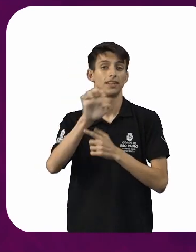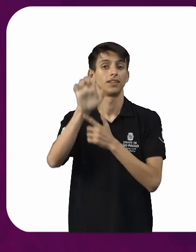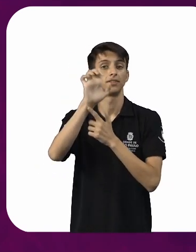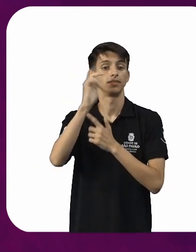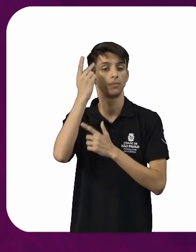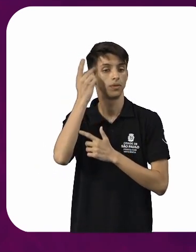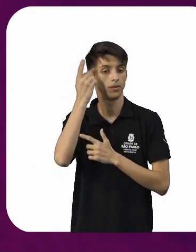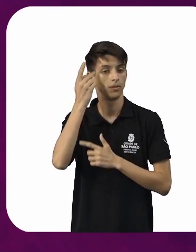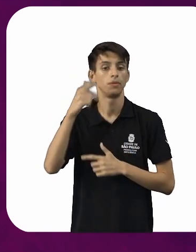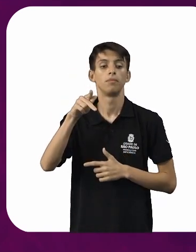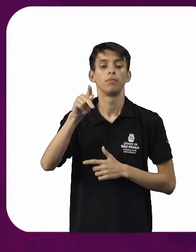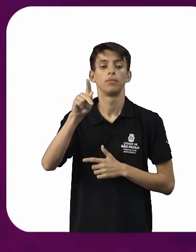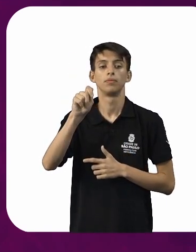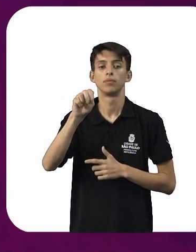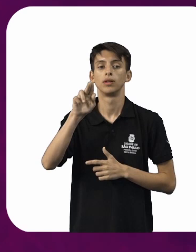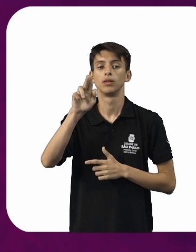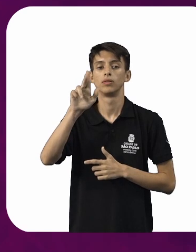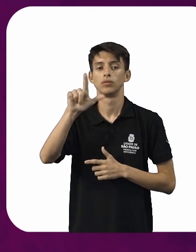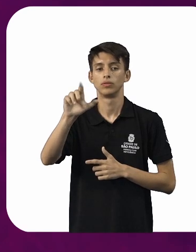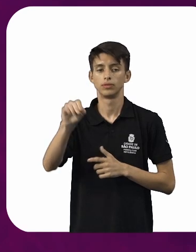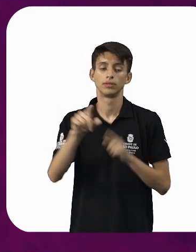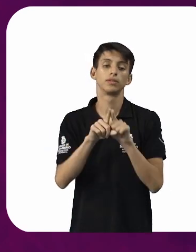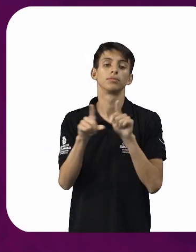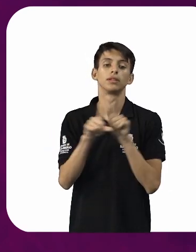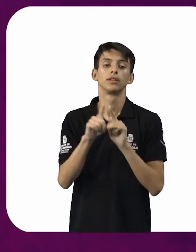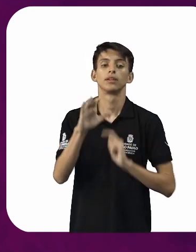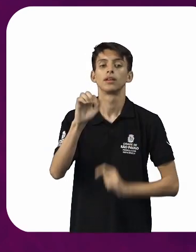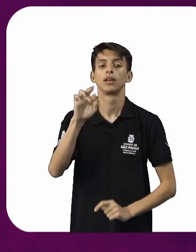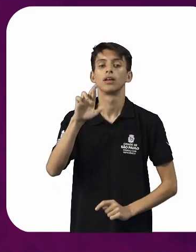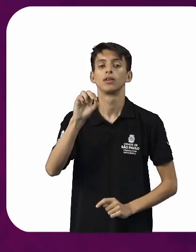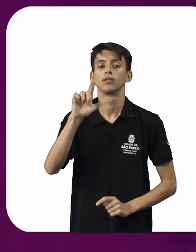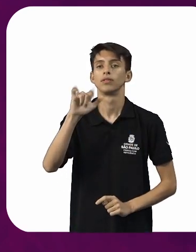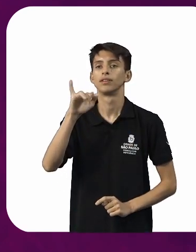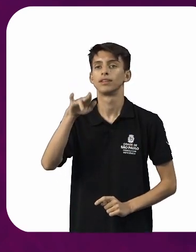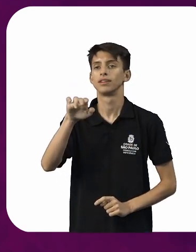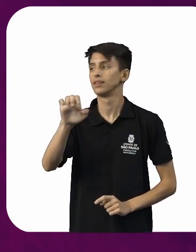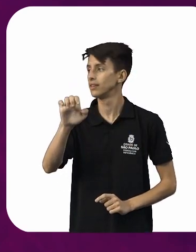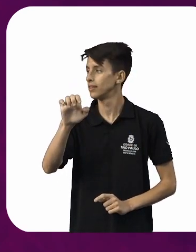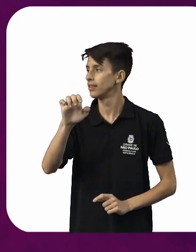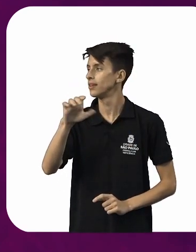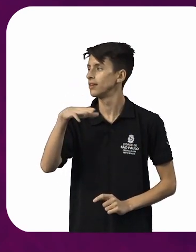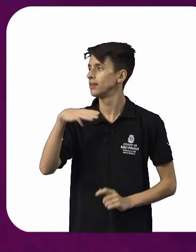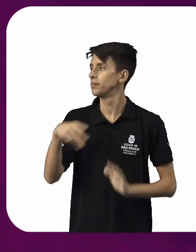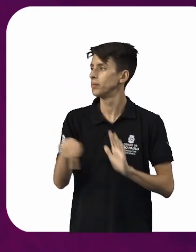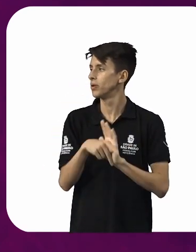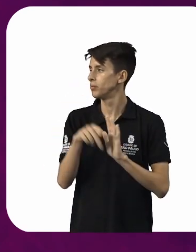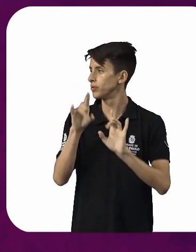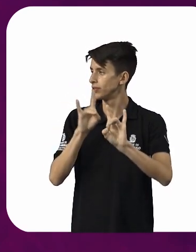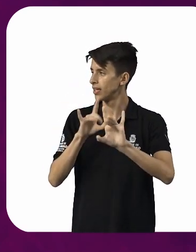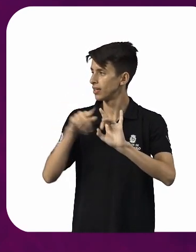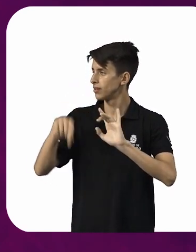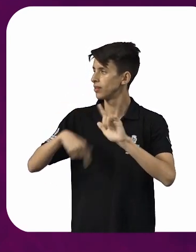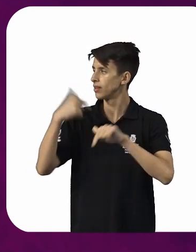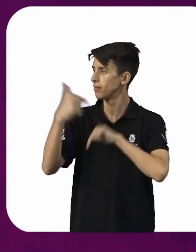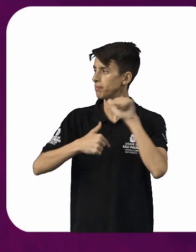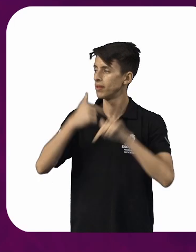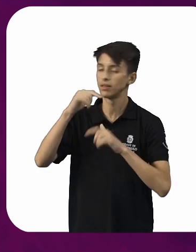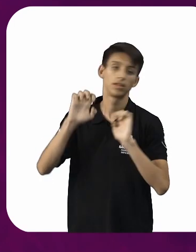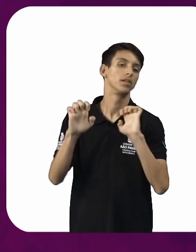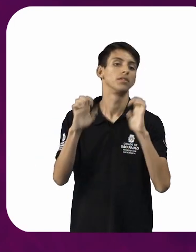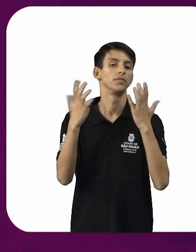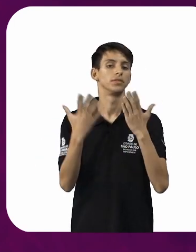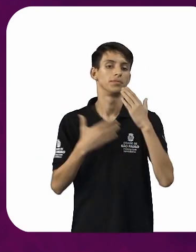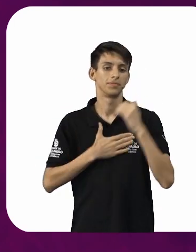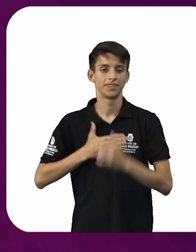doutor Paulo Galícia, e também na pessoa da Caroline Mascarenhas, integrante aqui da equipe técnica do evento. É um prazer